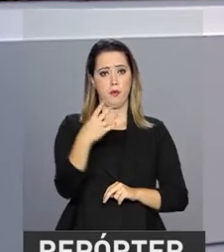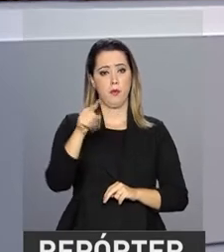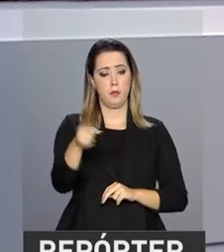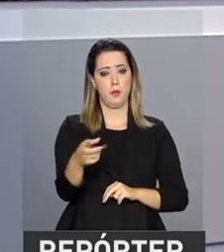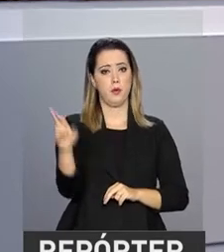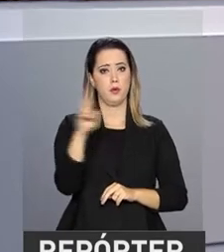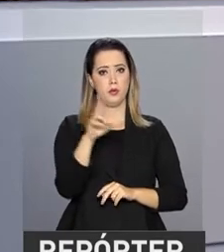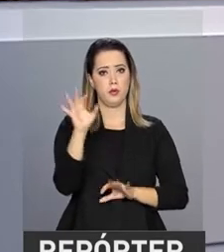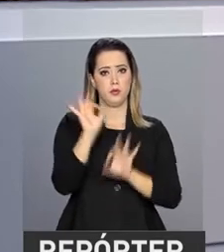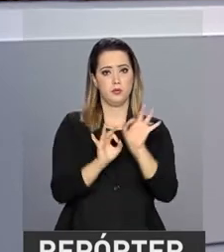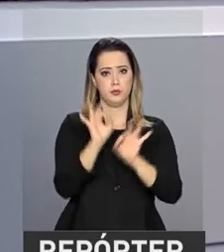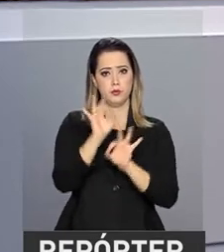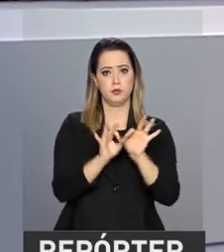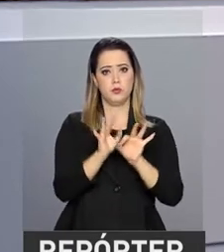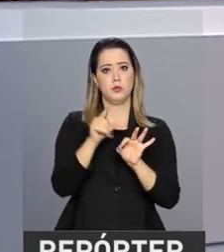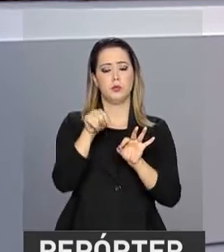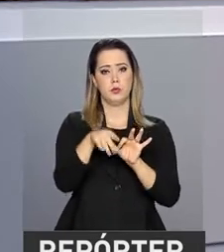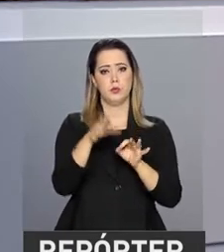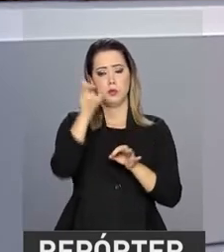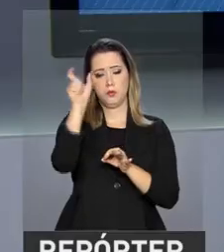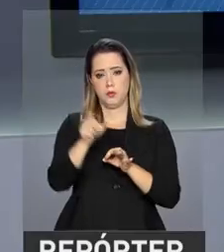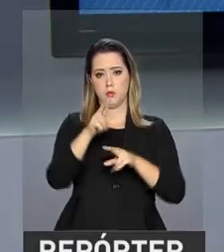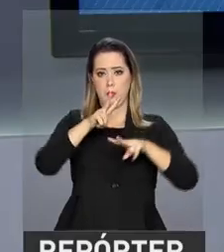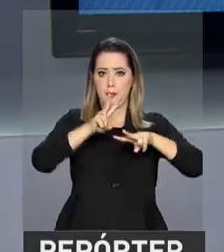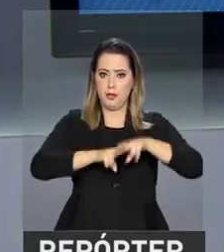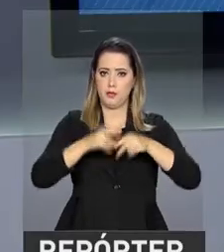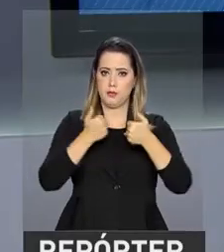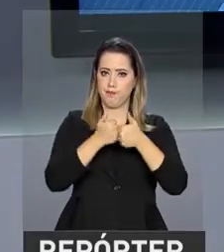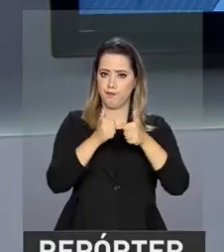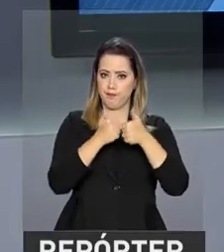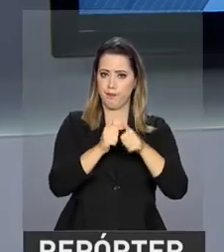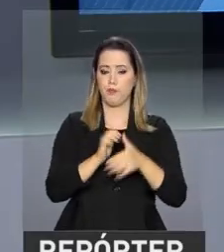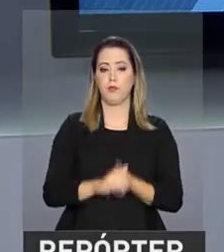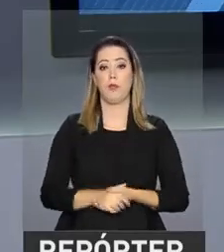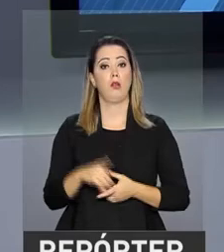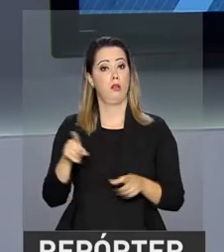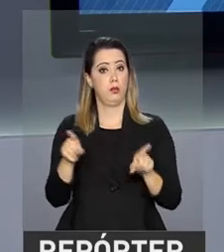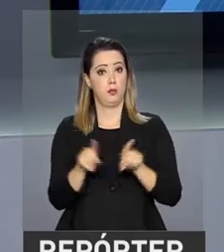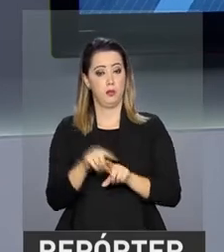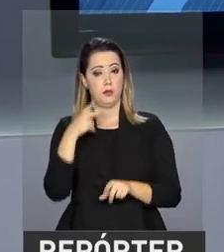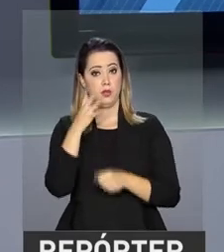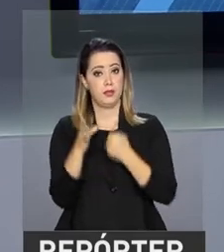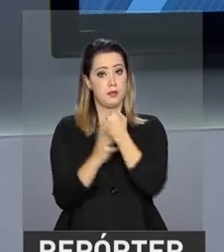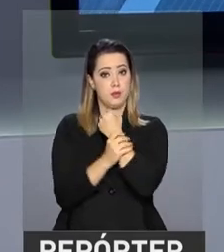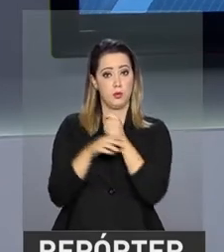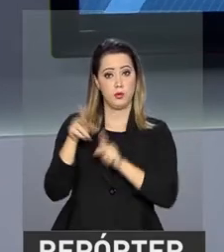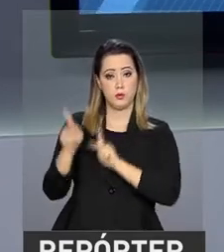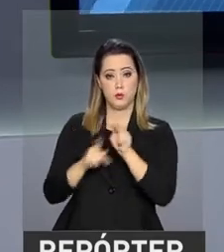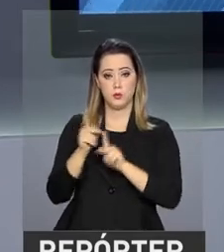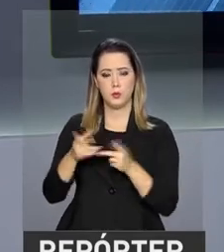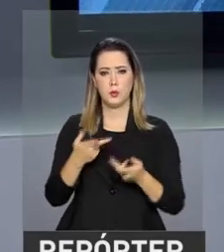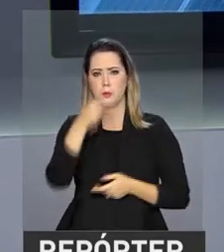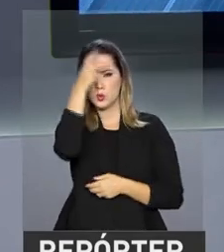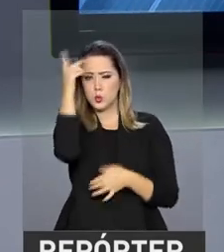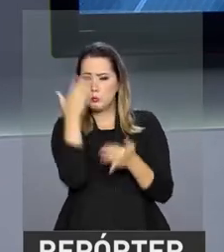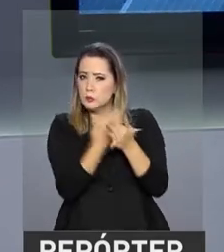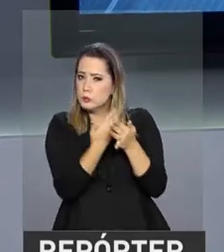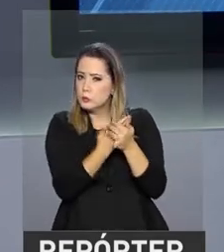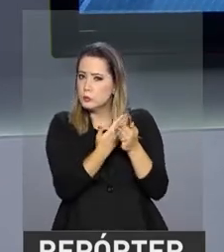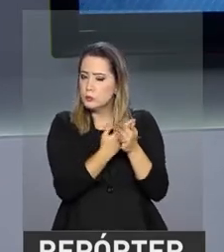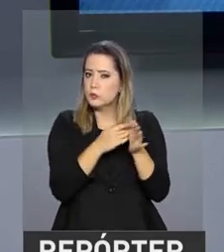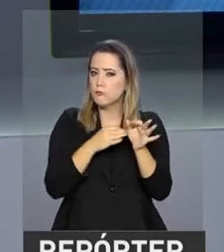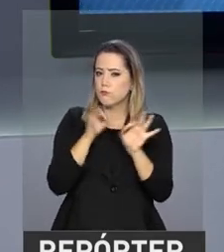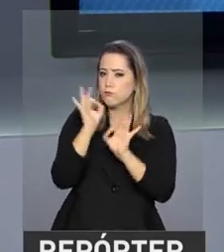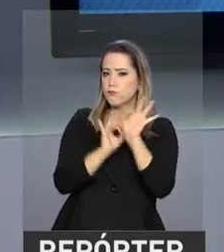adaptada para o transporte de presos e ainda sobre segurança pública especialistas em estatística e análise criminal